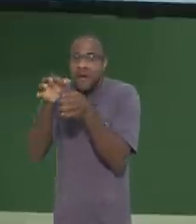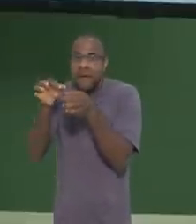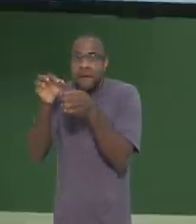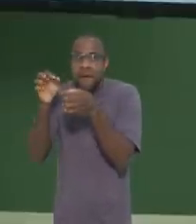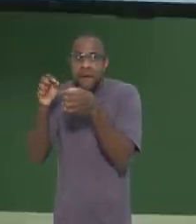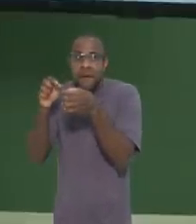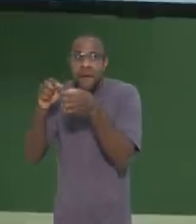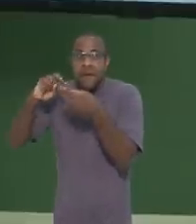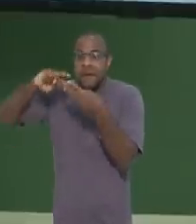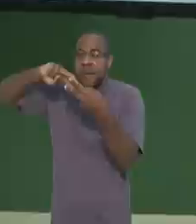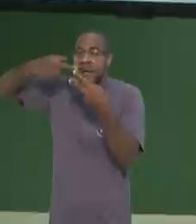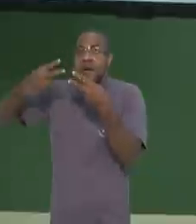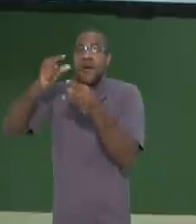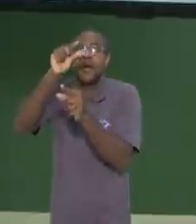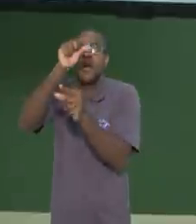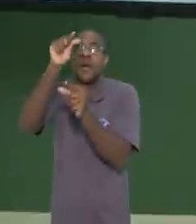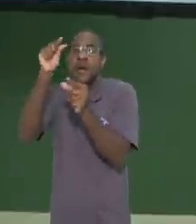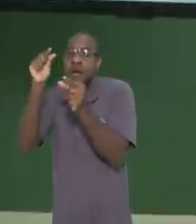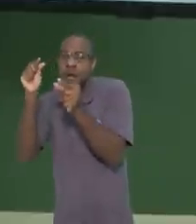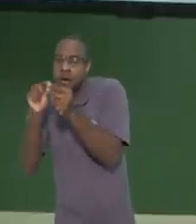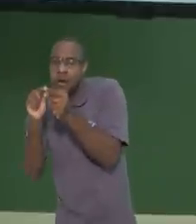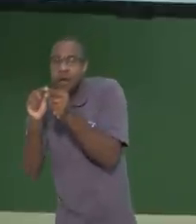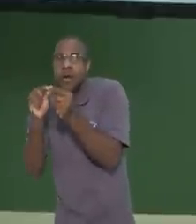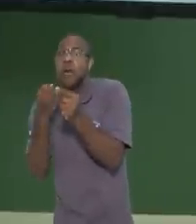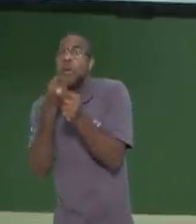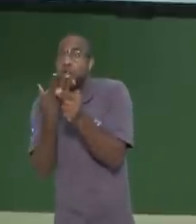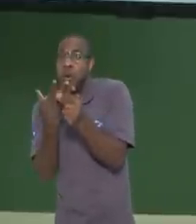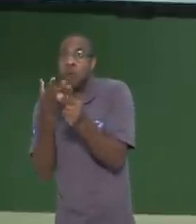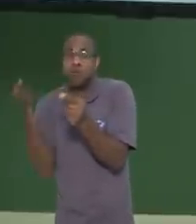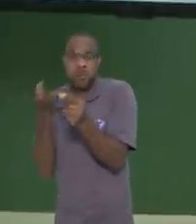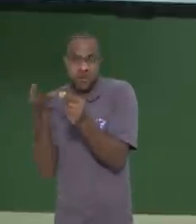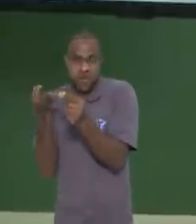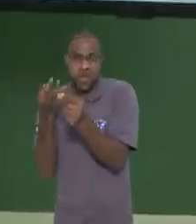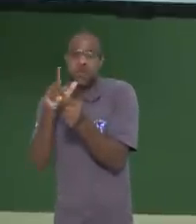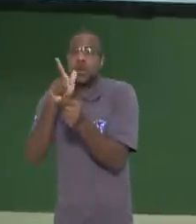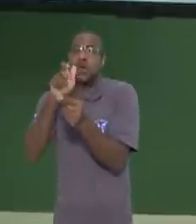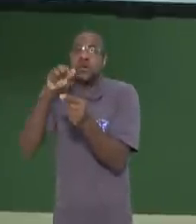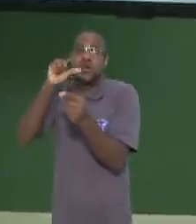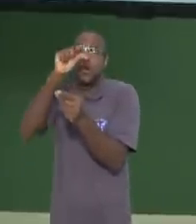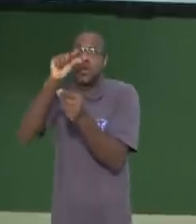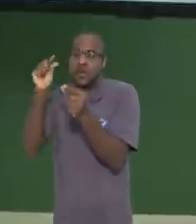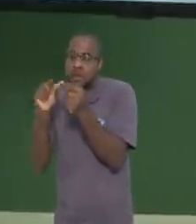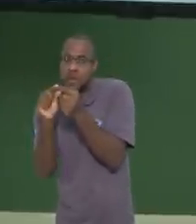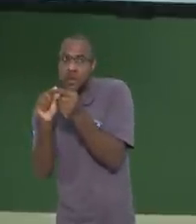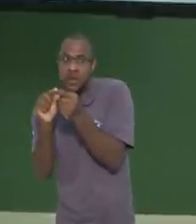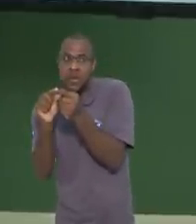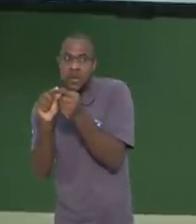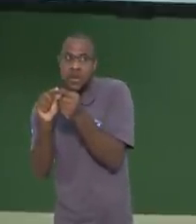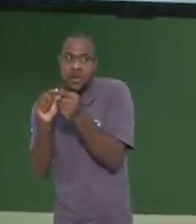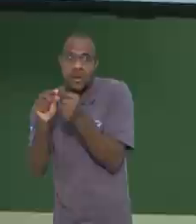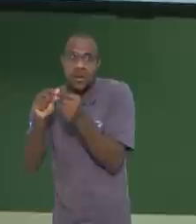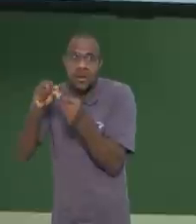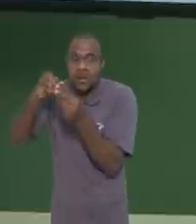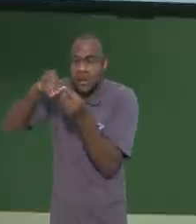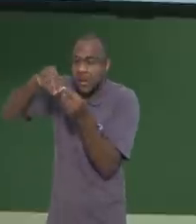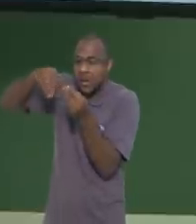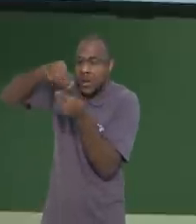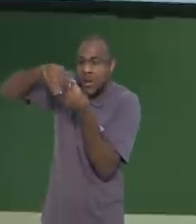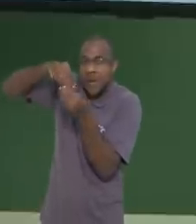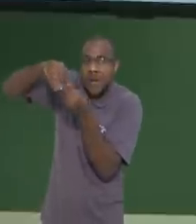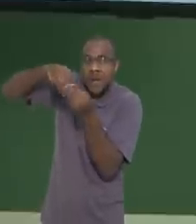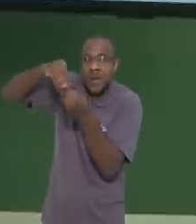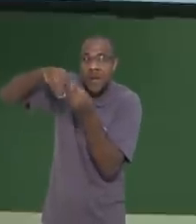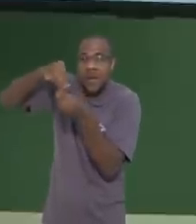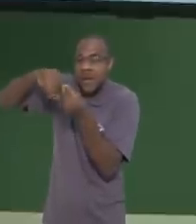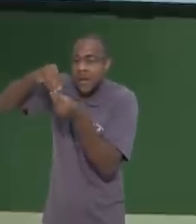colocaram o gene funcional, o gene que está bonzinho, sem nenhuma mutação. Injetaram lá dentro daquele líquido que banha o cérebro do menino e